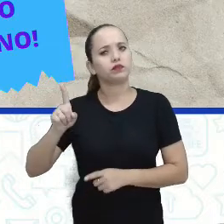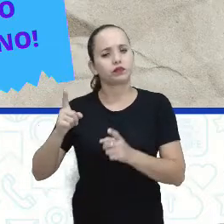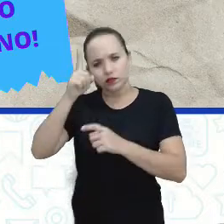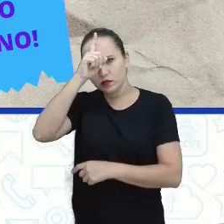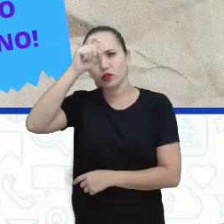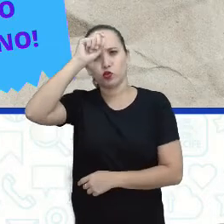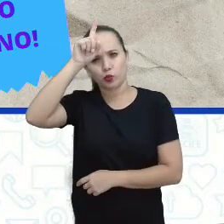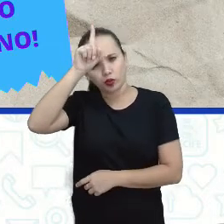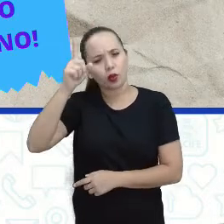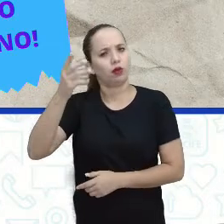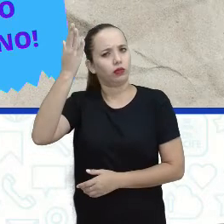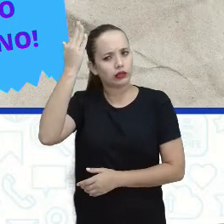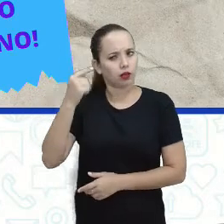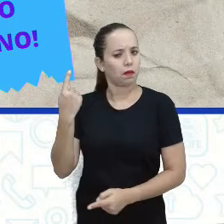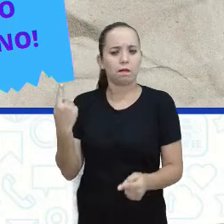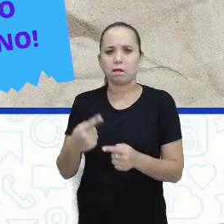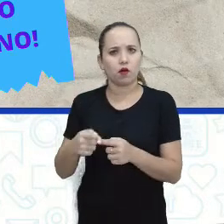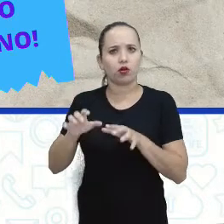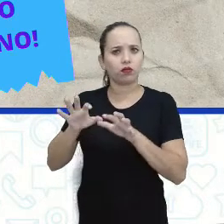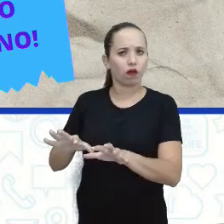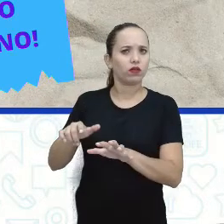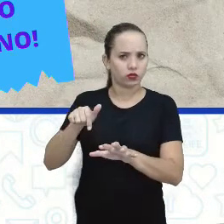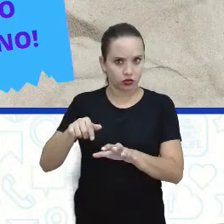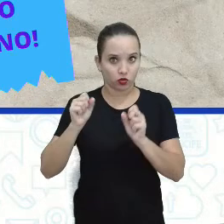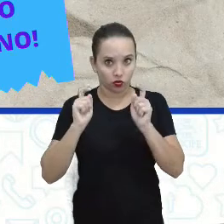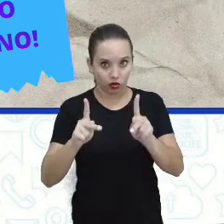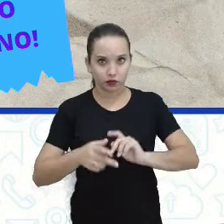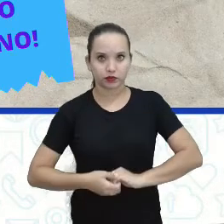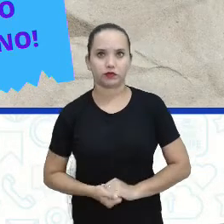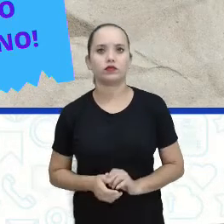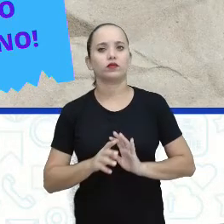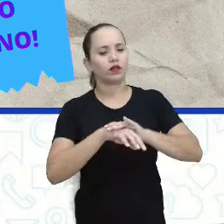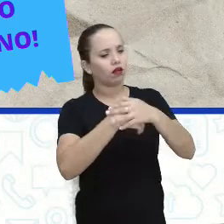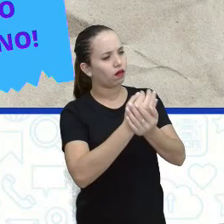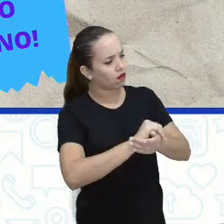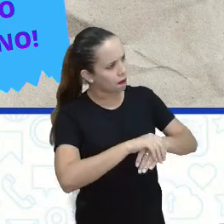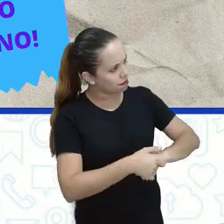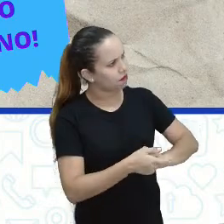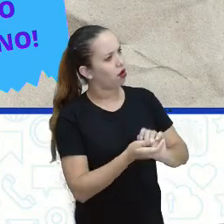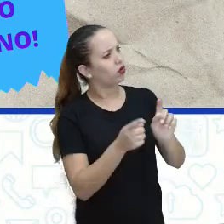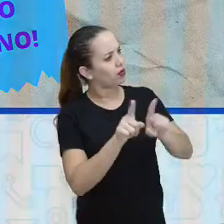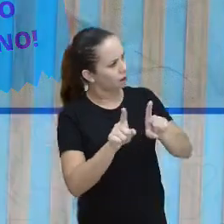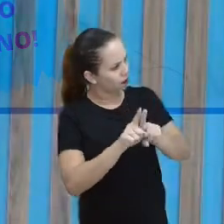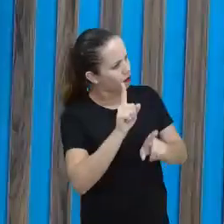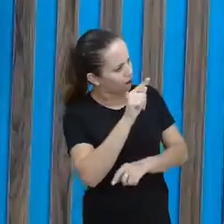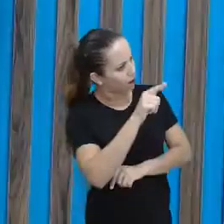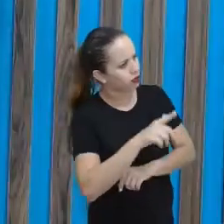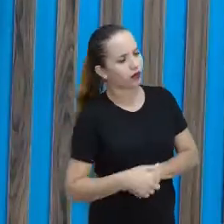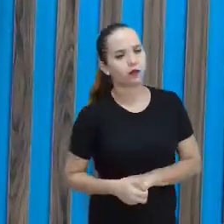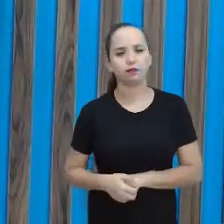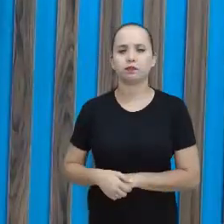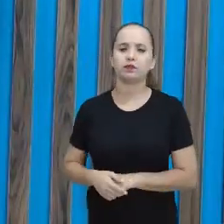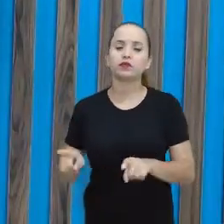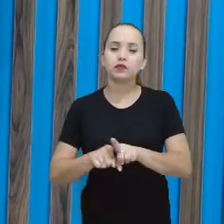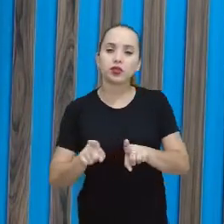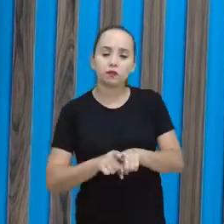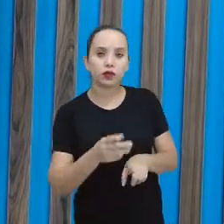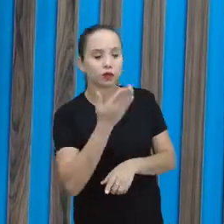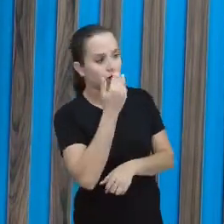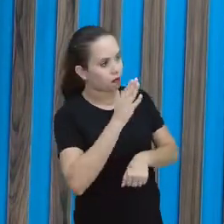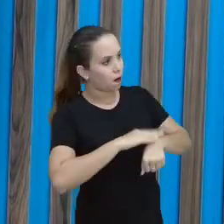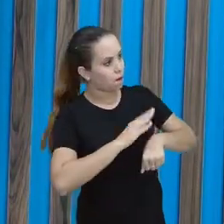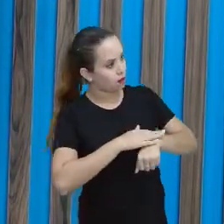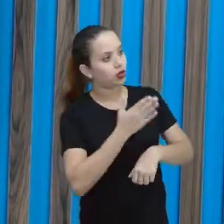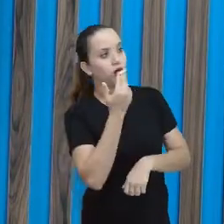causando realmente essas infecções intestinais. Lavar bem as mãos, né, professora Cláudia, quando for se alimentar. Também lavar bem